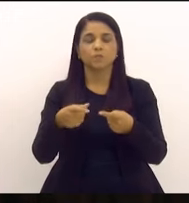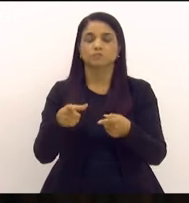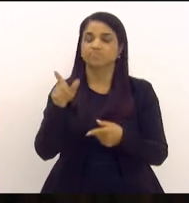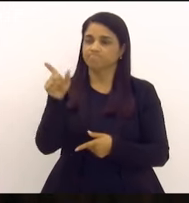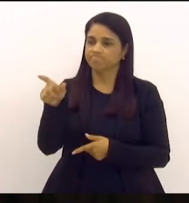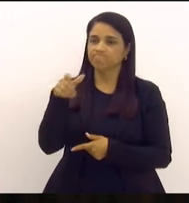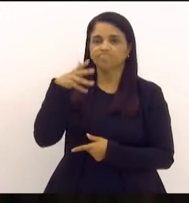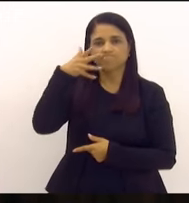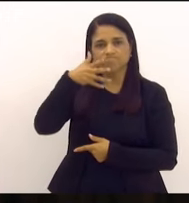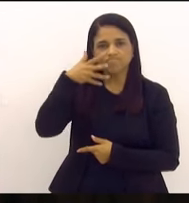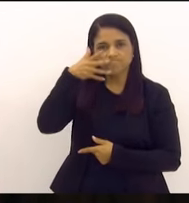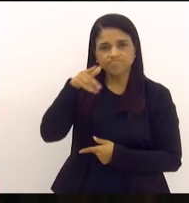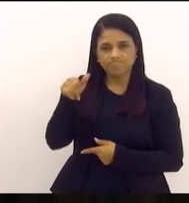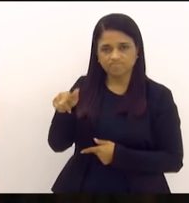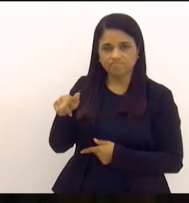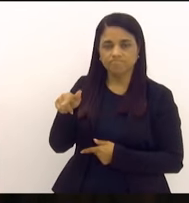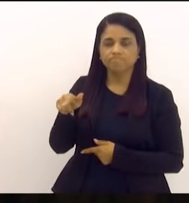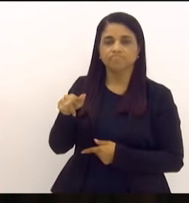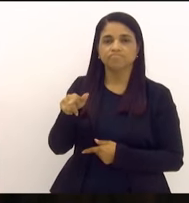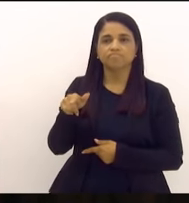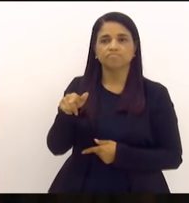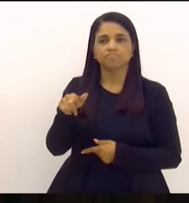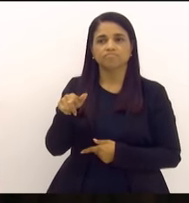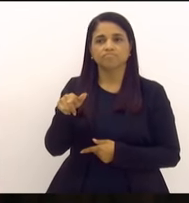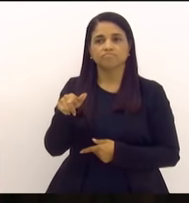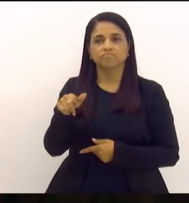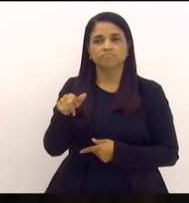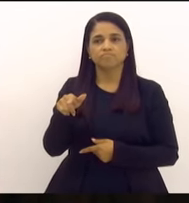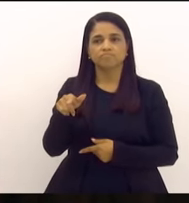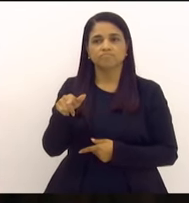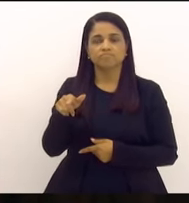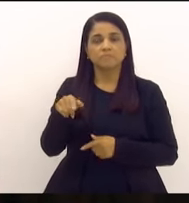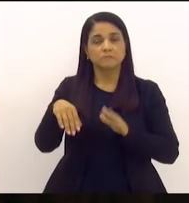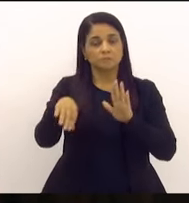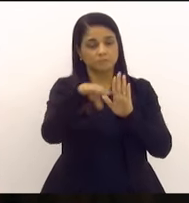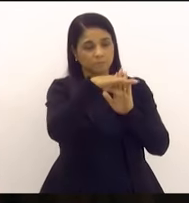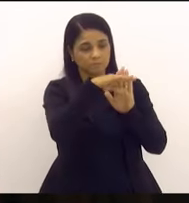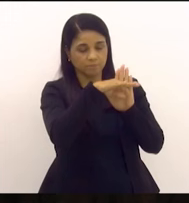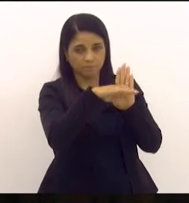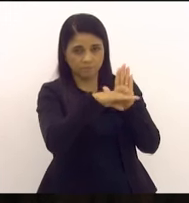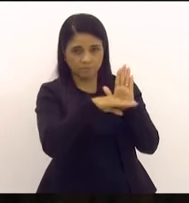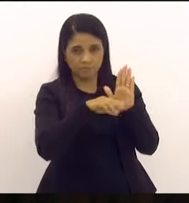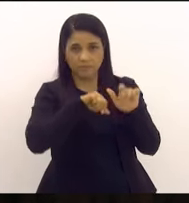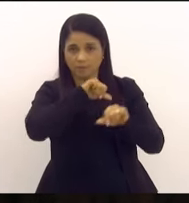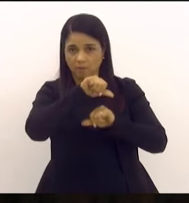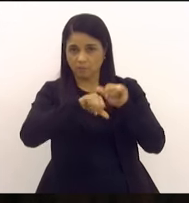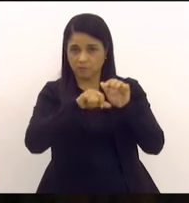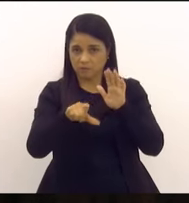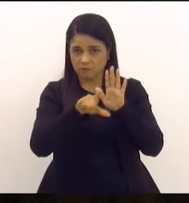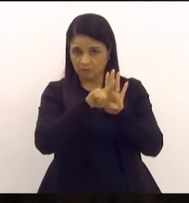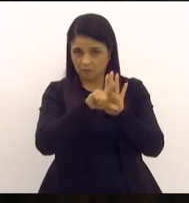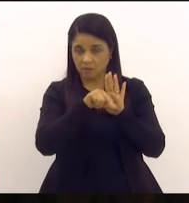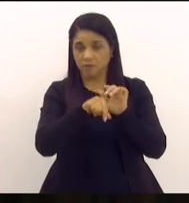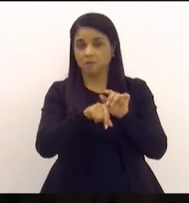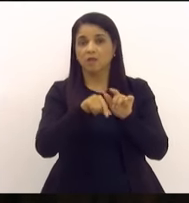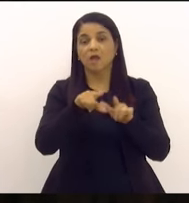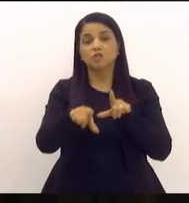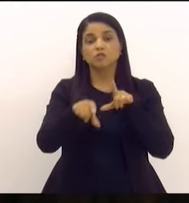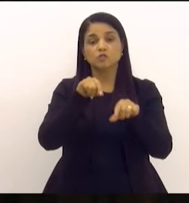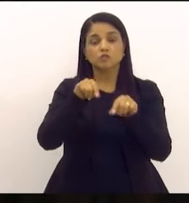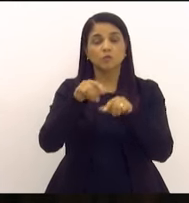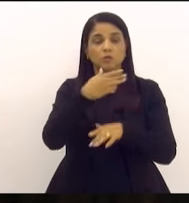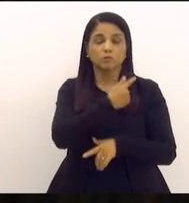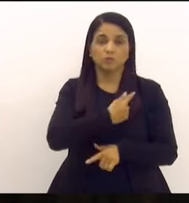Excelência, para dizer que, inclusive, a correria de se pautar a mudança era, tendo em vista a escolha do